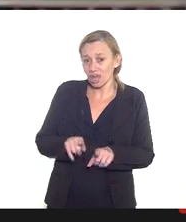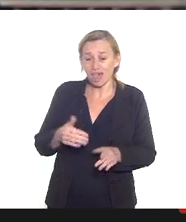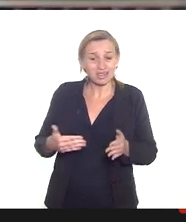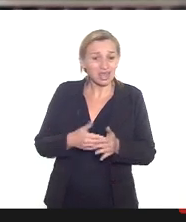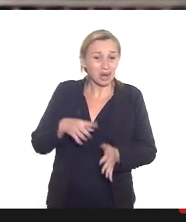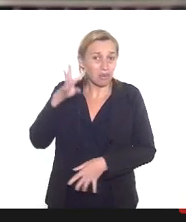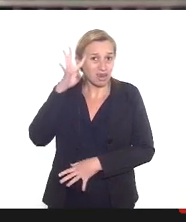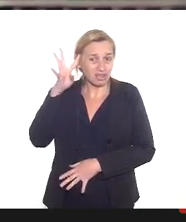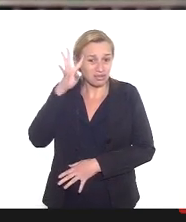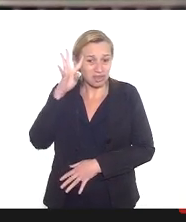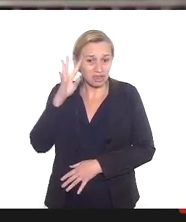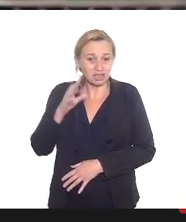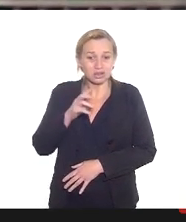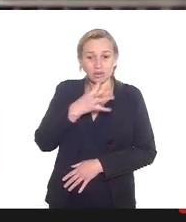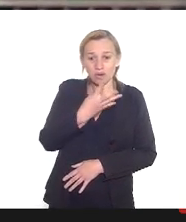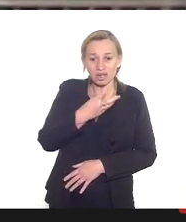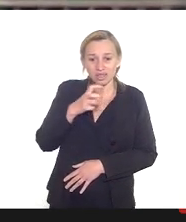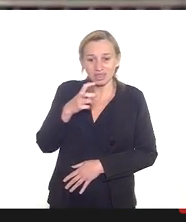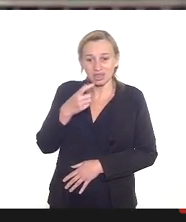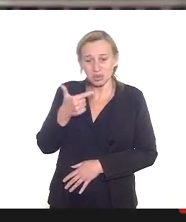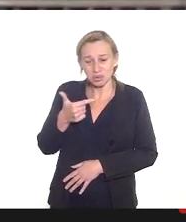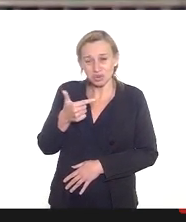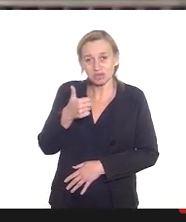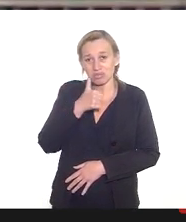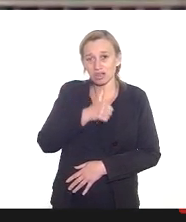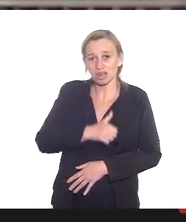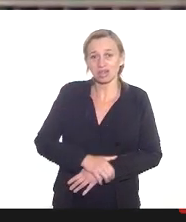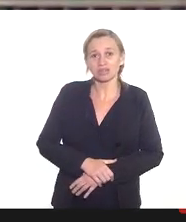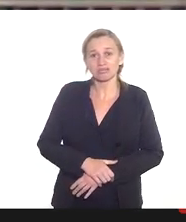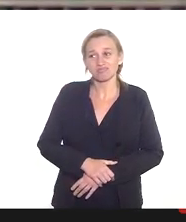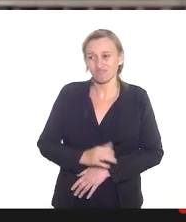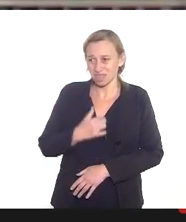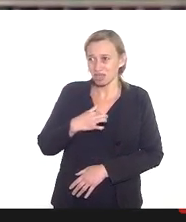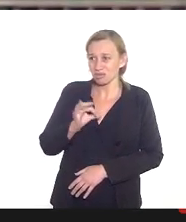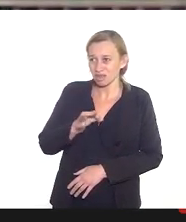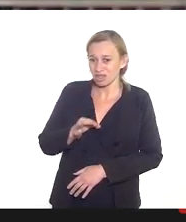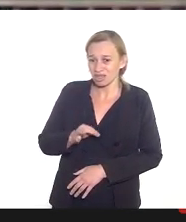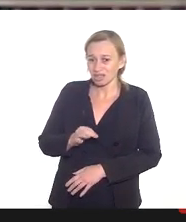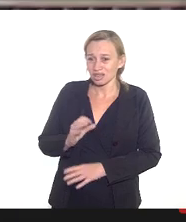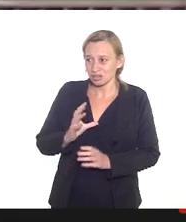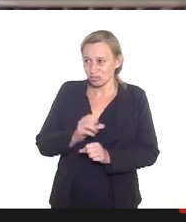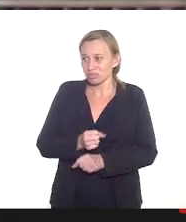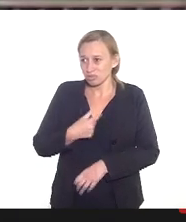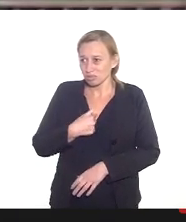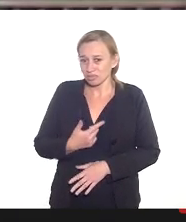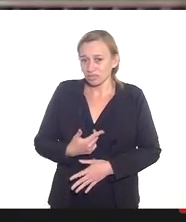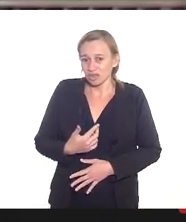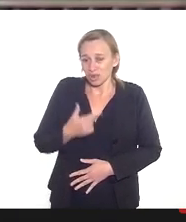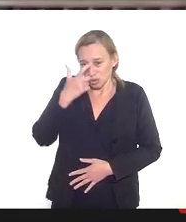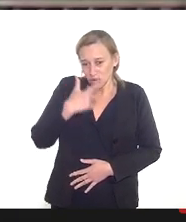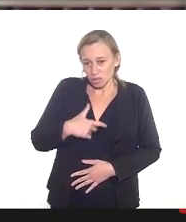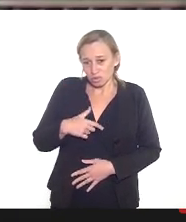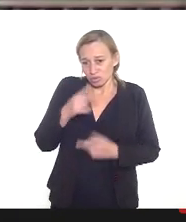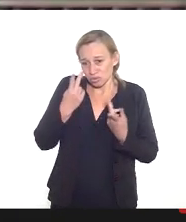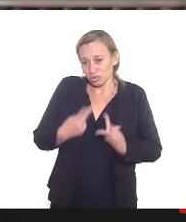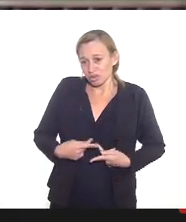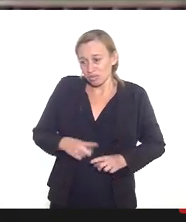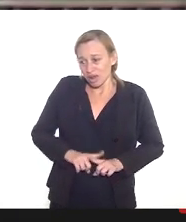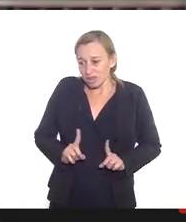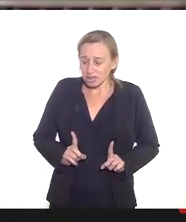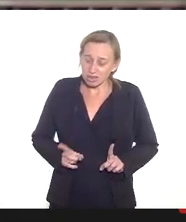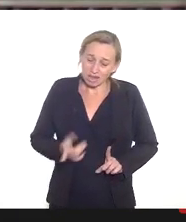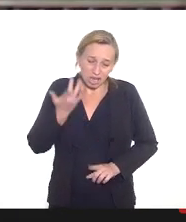quarta-feira São 42 mulheres né Se eu tiver certa na minha conta eu sou de humanas mas